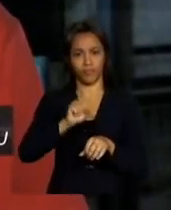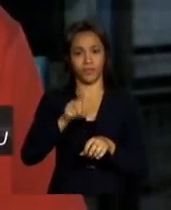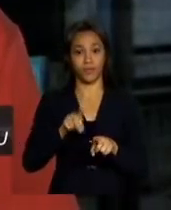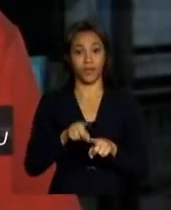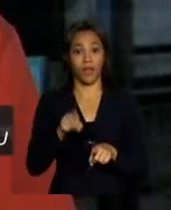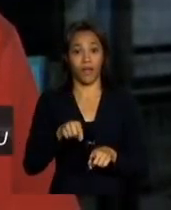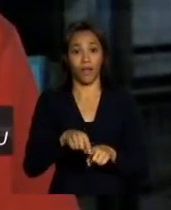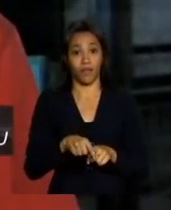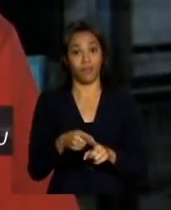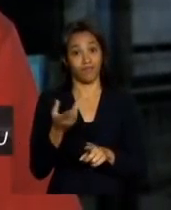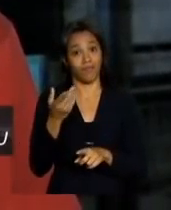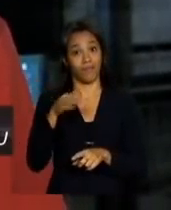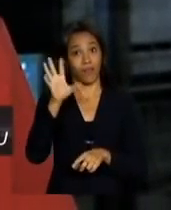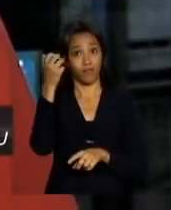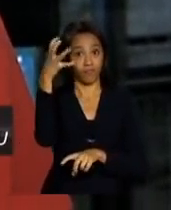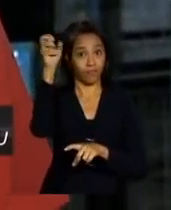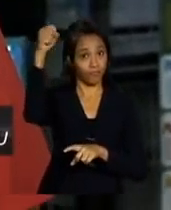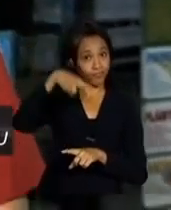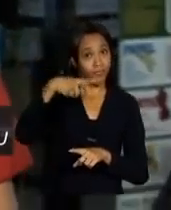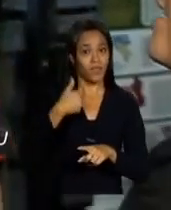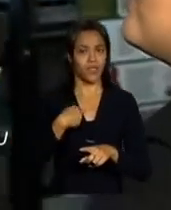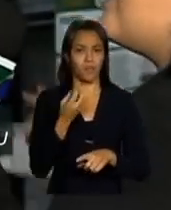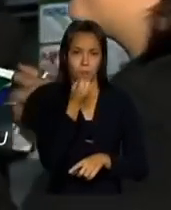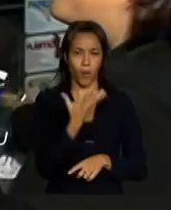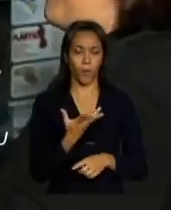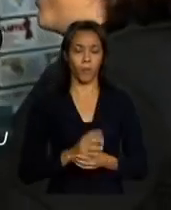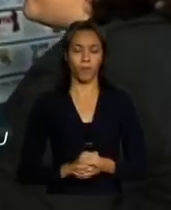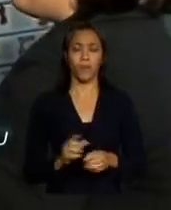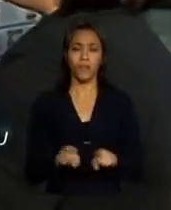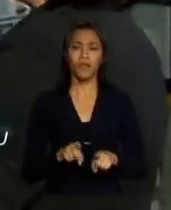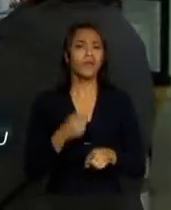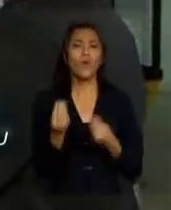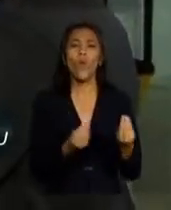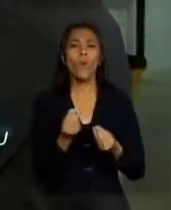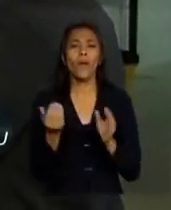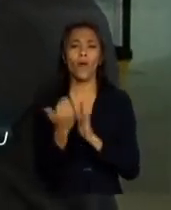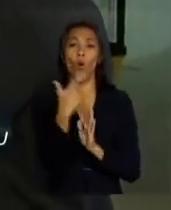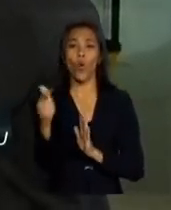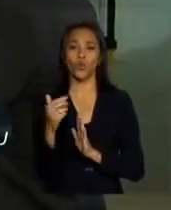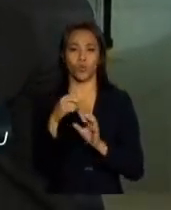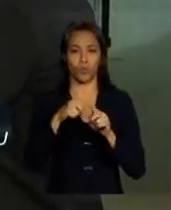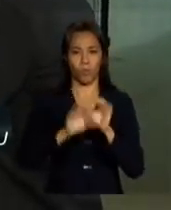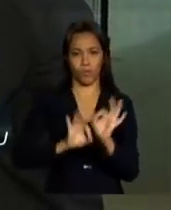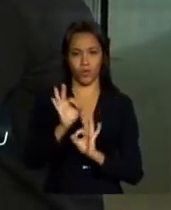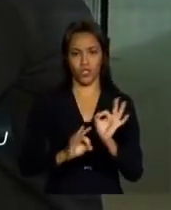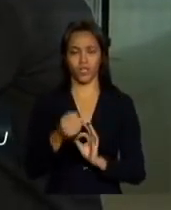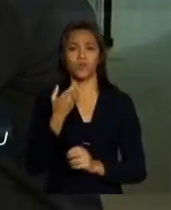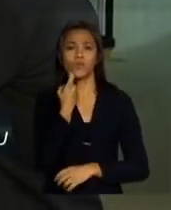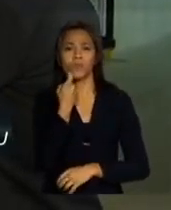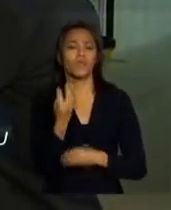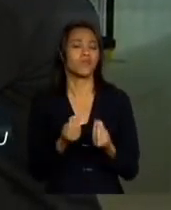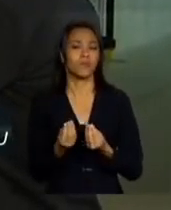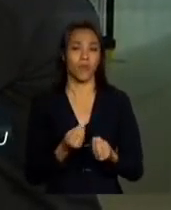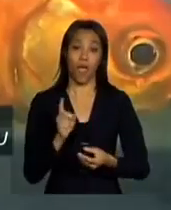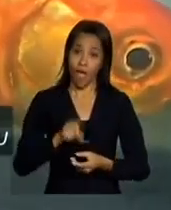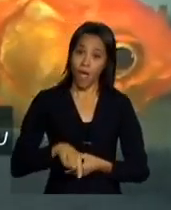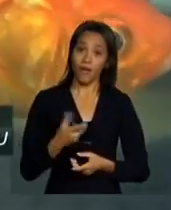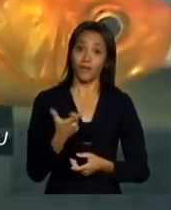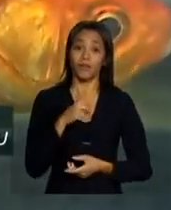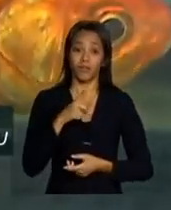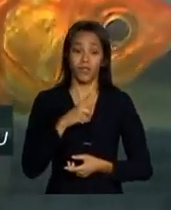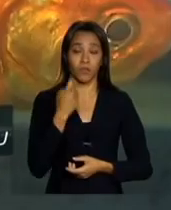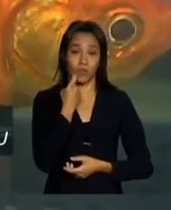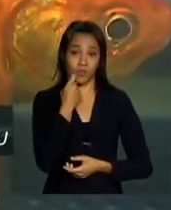recurso renovável e é 100% sustentável. E no caso dos peixes, também tem um projeto que ajuda no cultivo de peixes? Exatamente. Nós